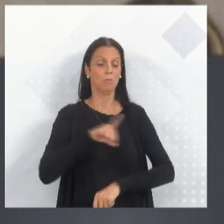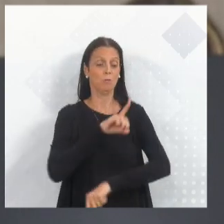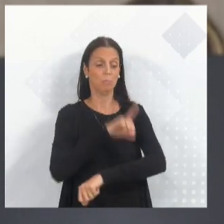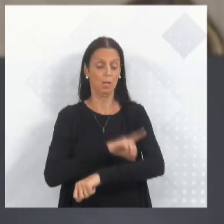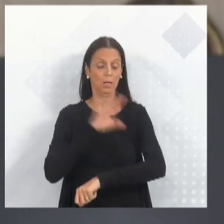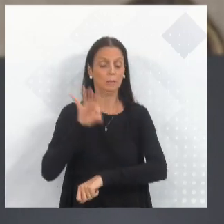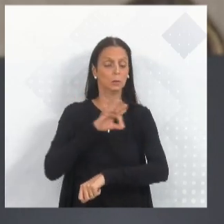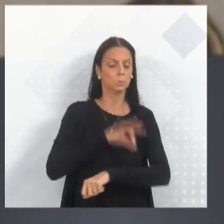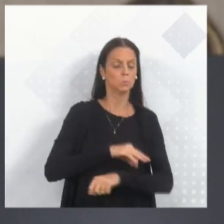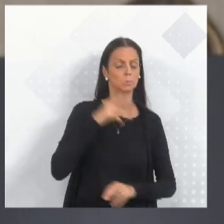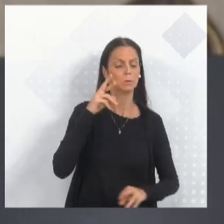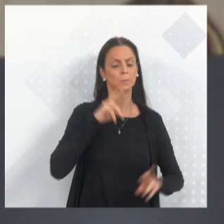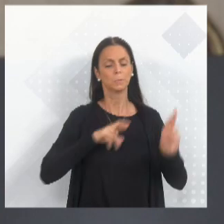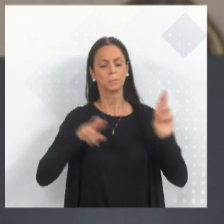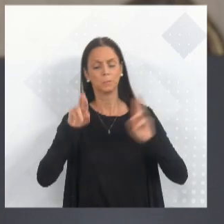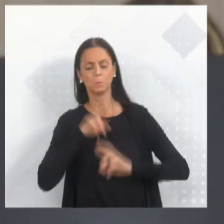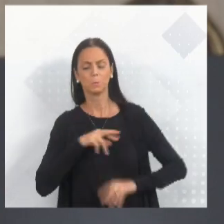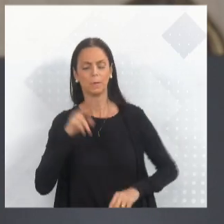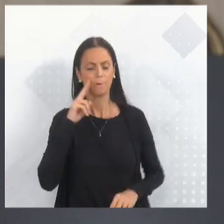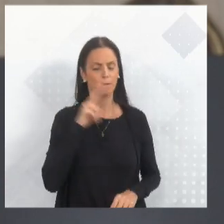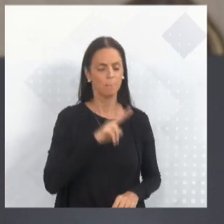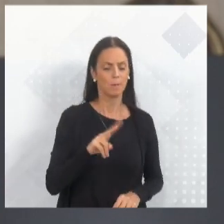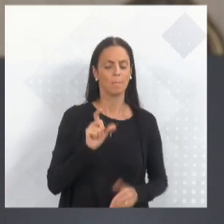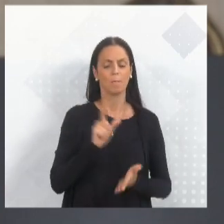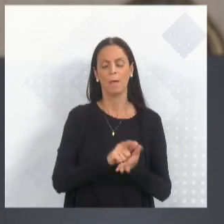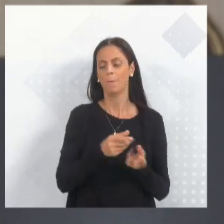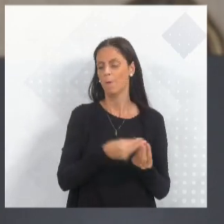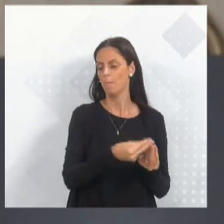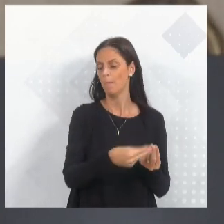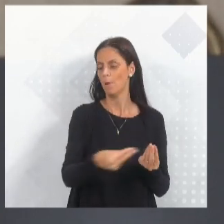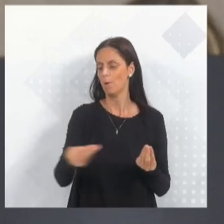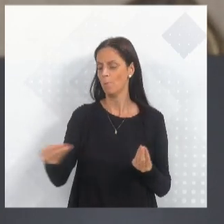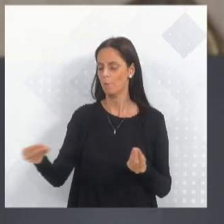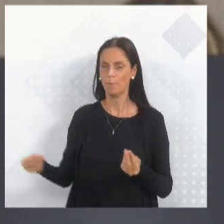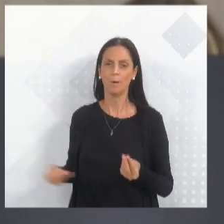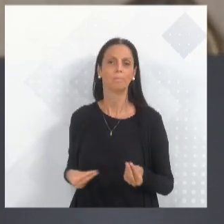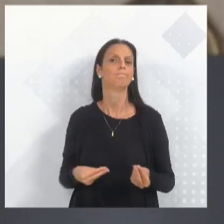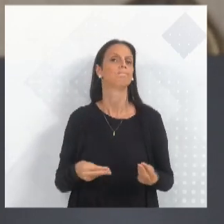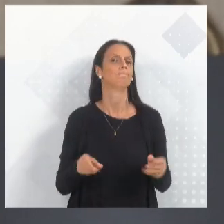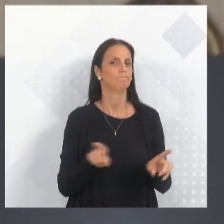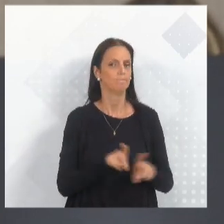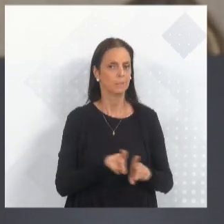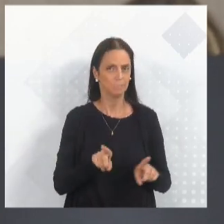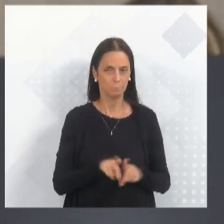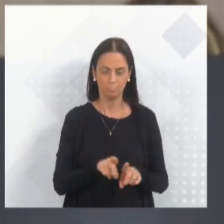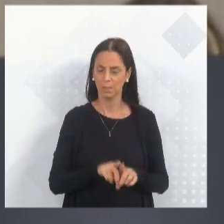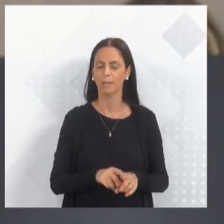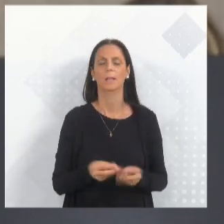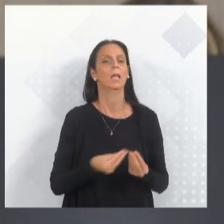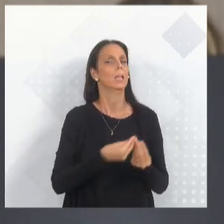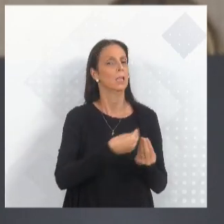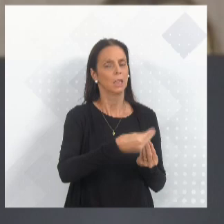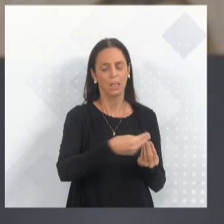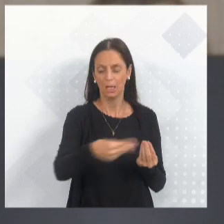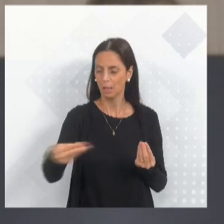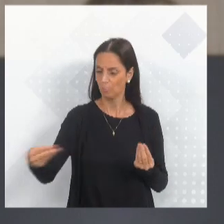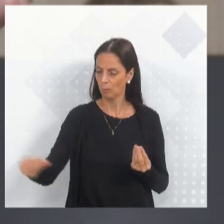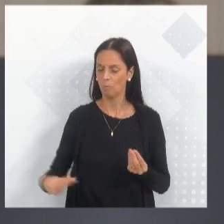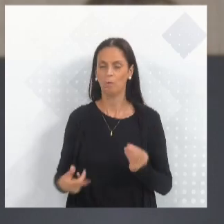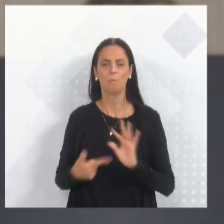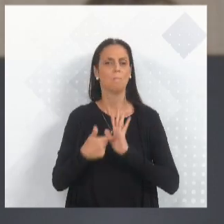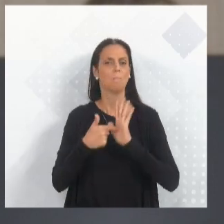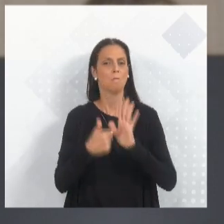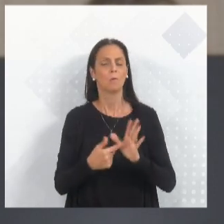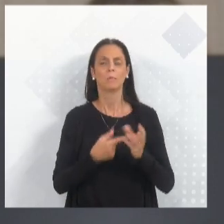interessante divulgou através de um panfleto de um panfleto eh casa por casa entregou e mostrando